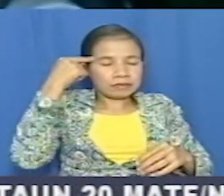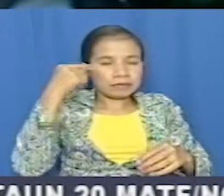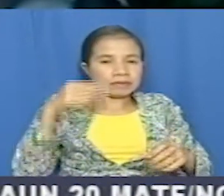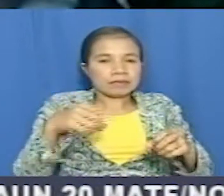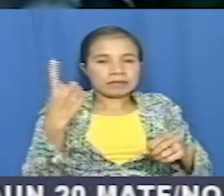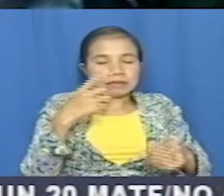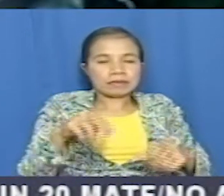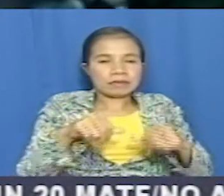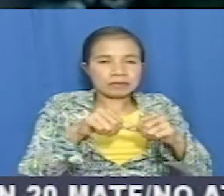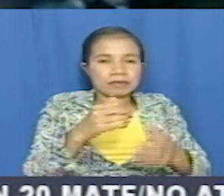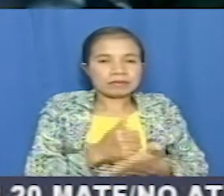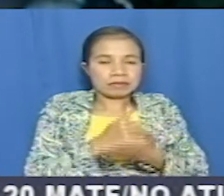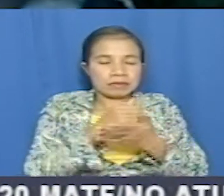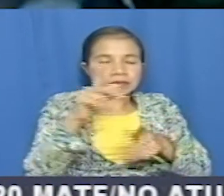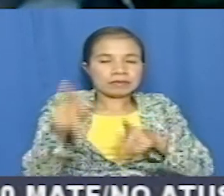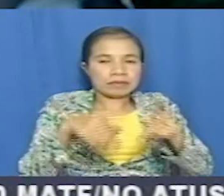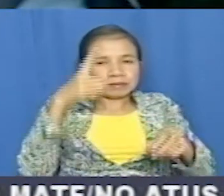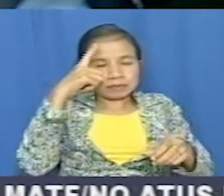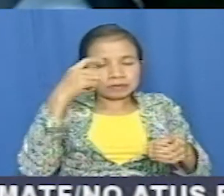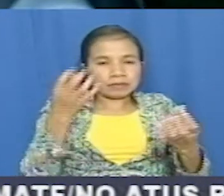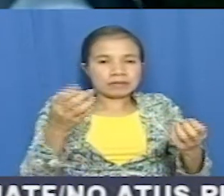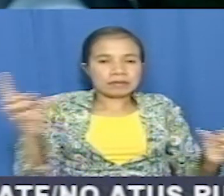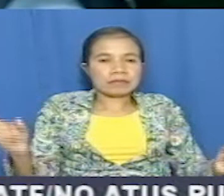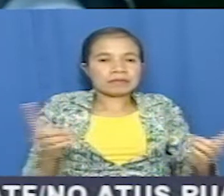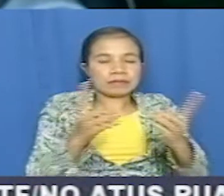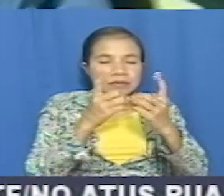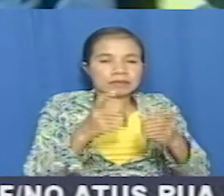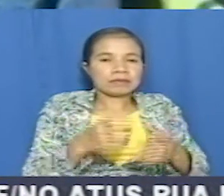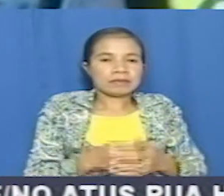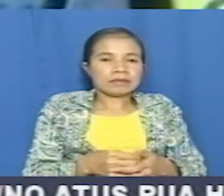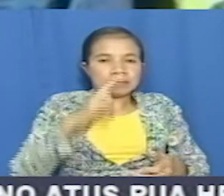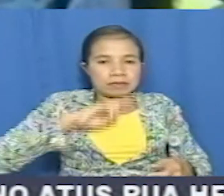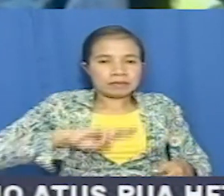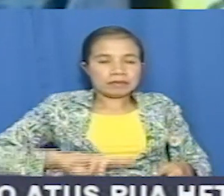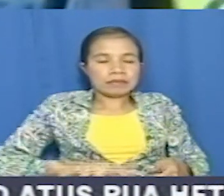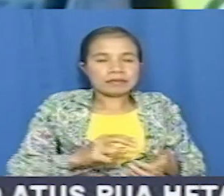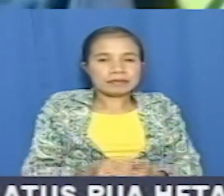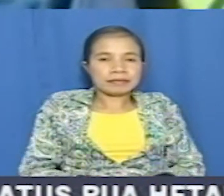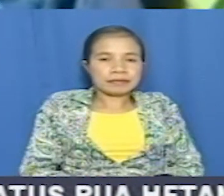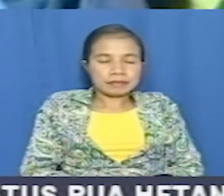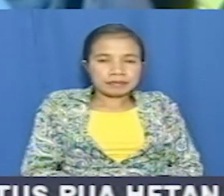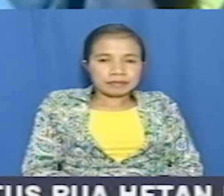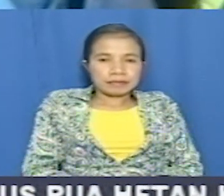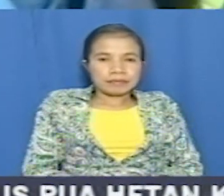basiran ya sidadaun tambah barak maka continua enfrenta hamlaha. João Aníbal, Sidalia do Telba, RTTL.